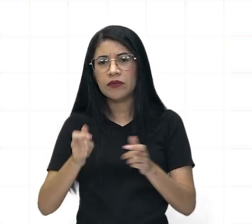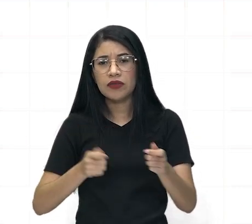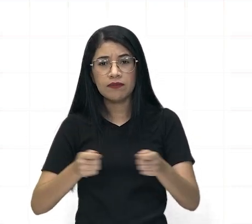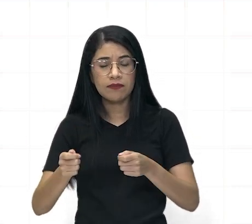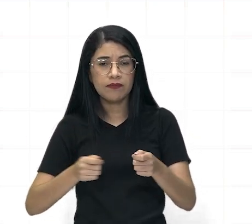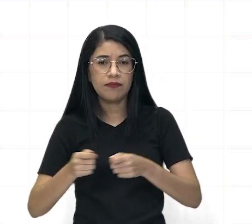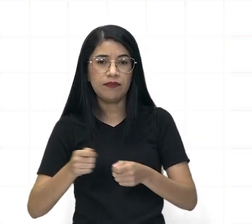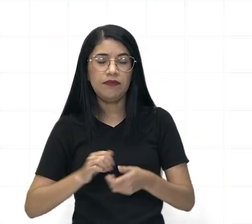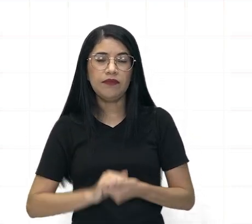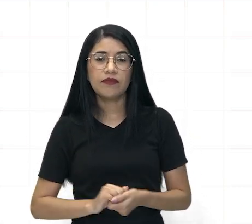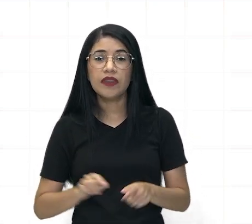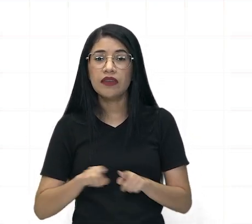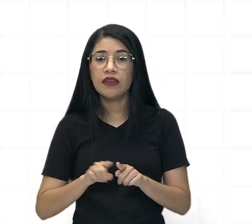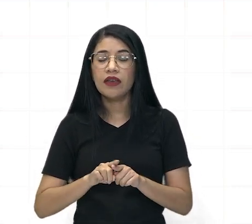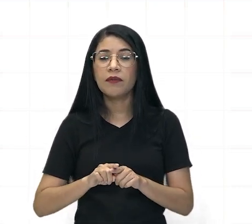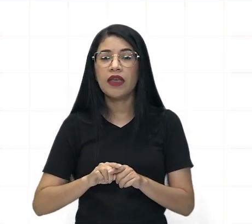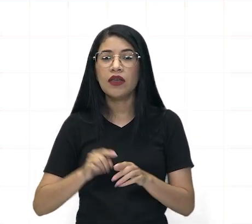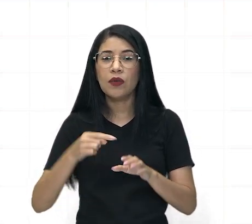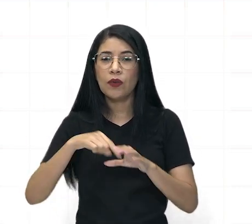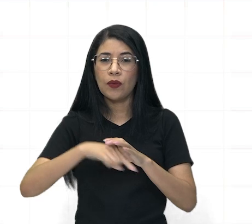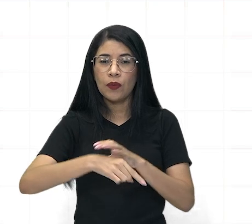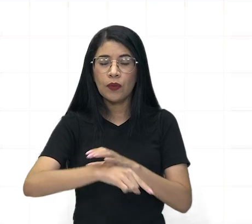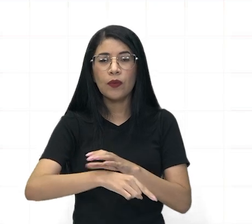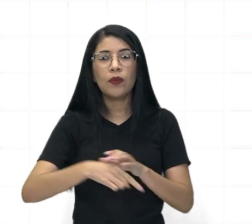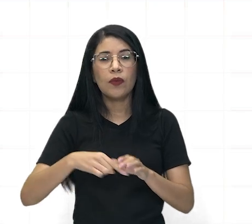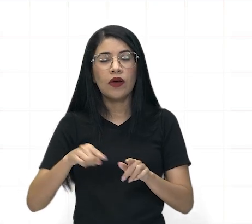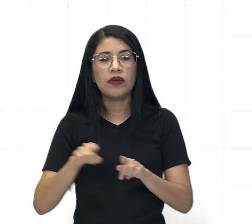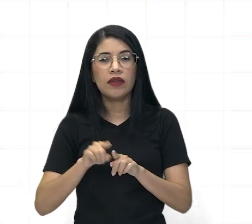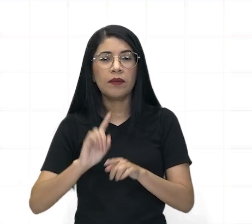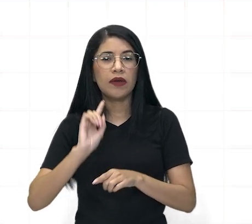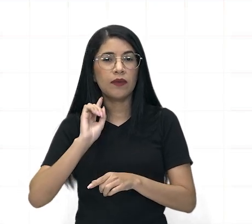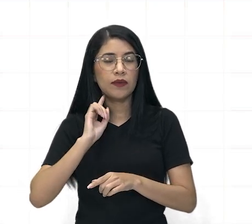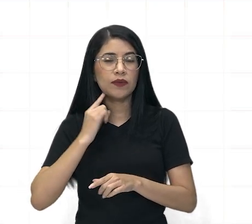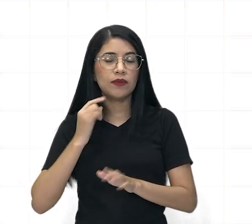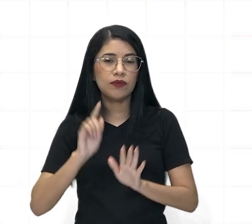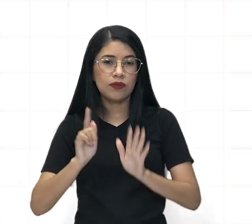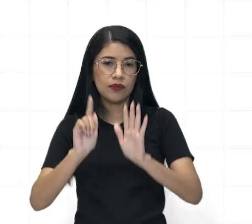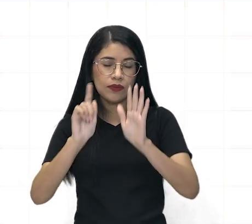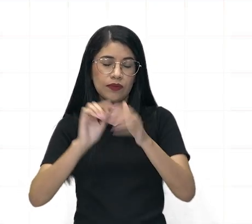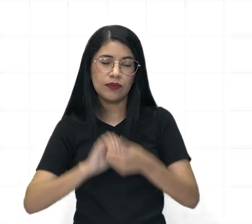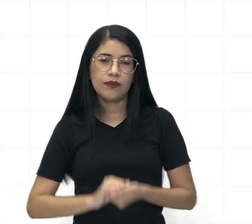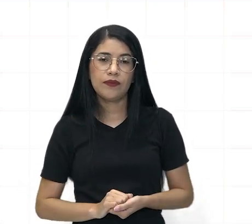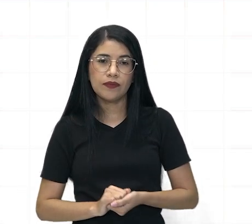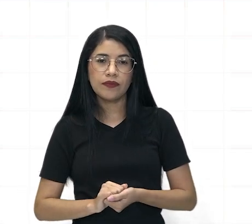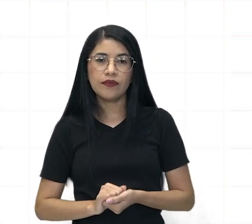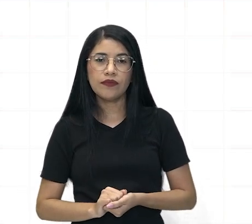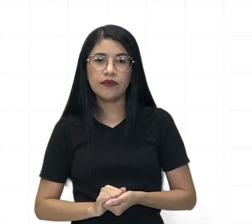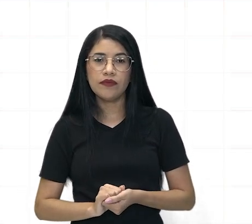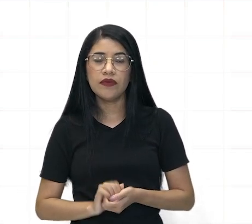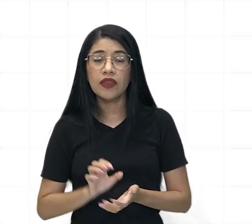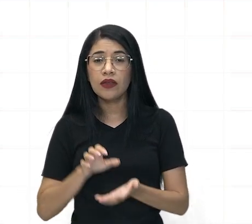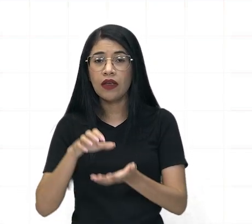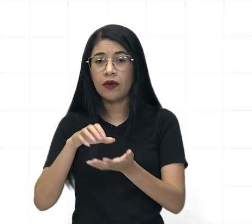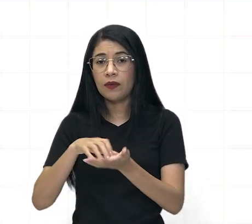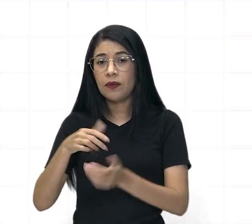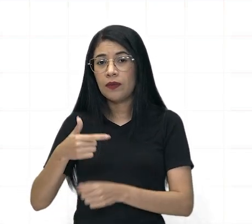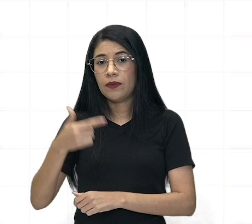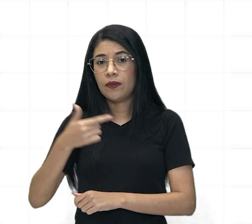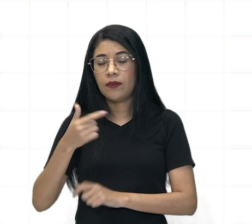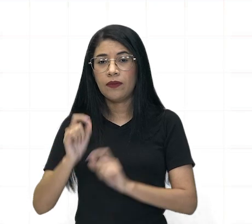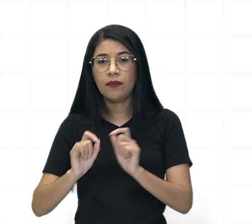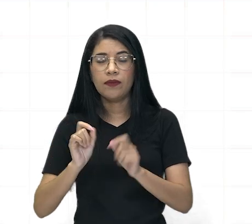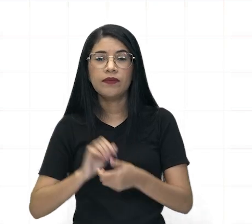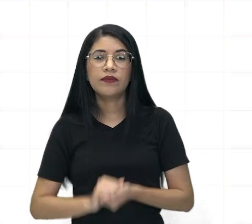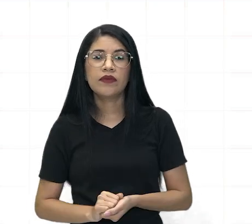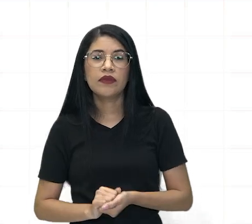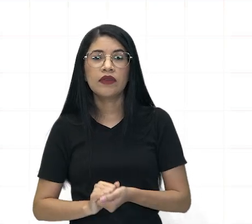gás natural. Tá? Sobre o setor secundário, a indústria manufatureira